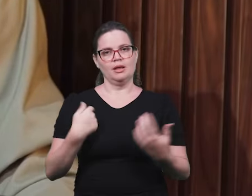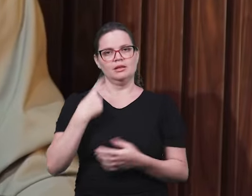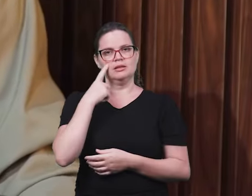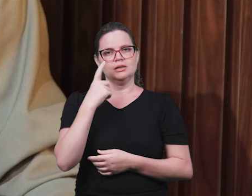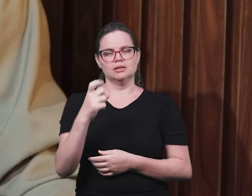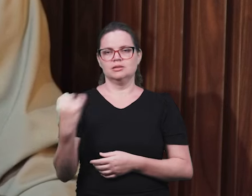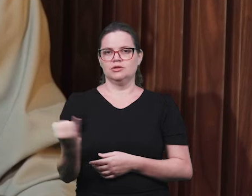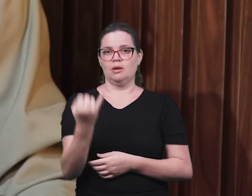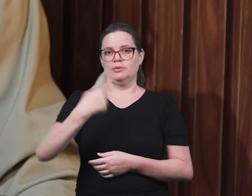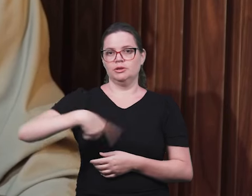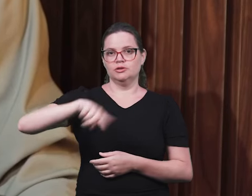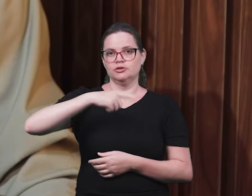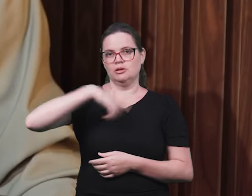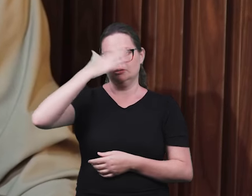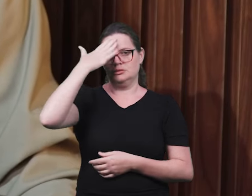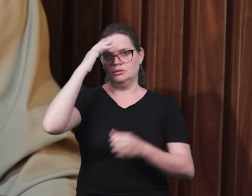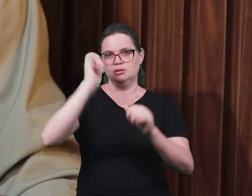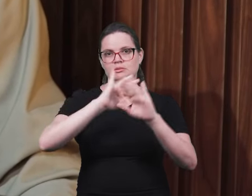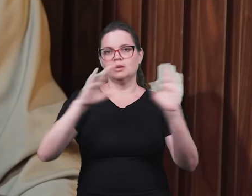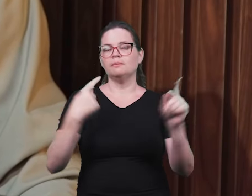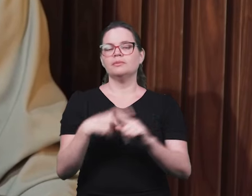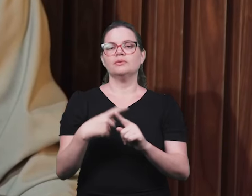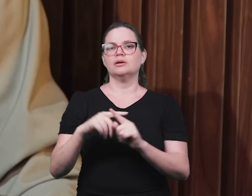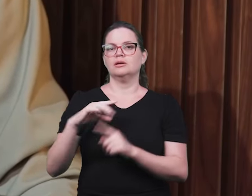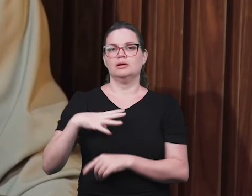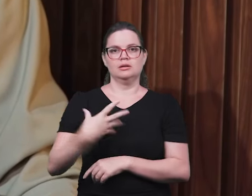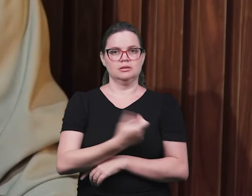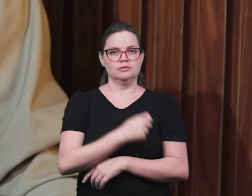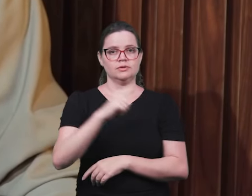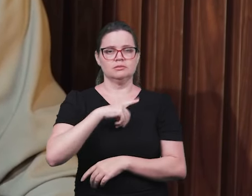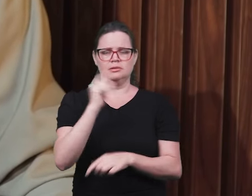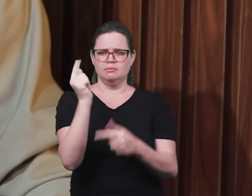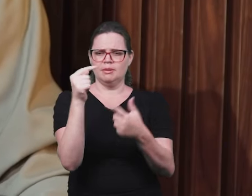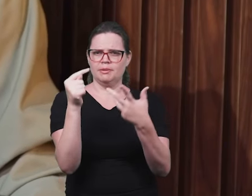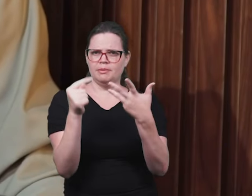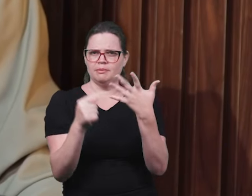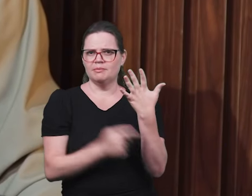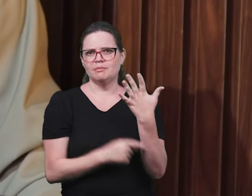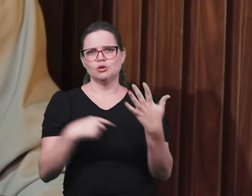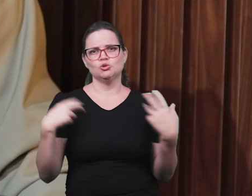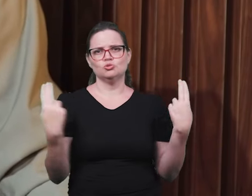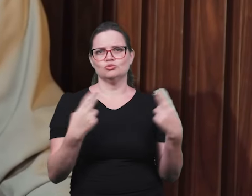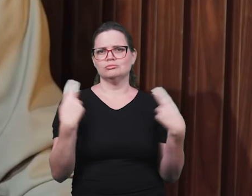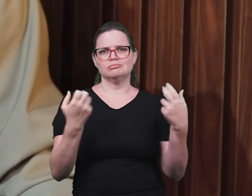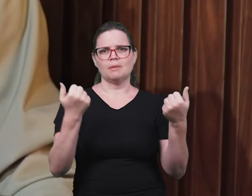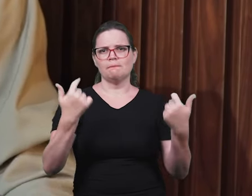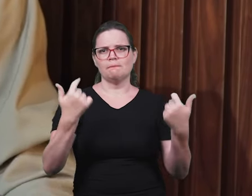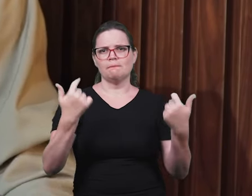isso é importante nós entendemos, que a salvação ela tem uma abrangência que nós não conseguimos entender, porque quando